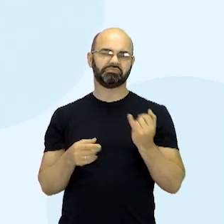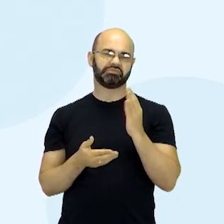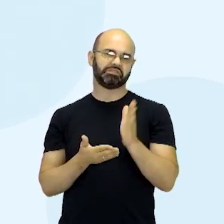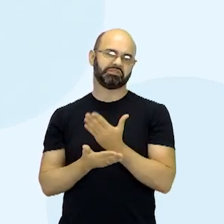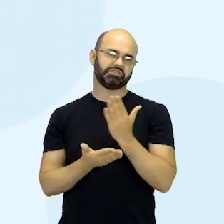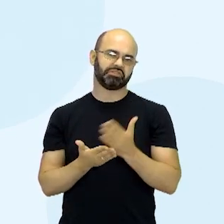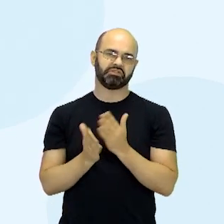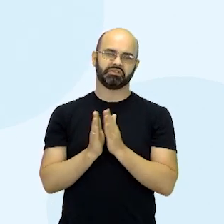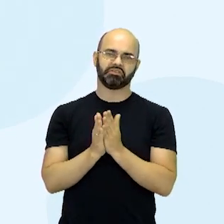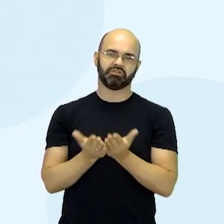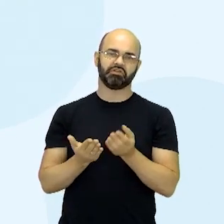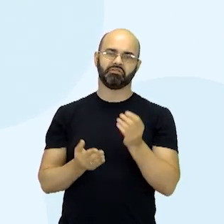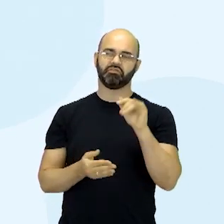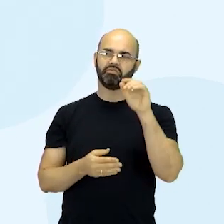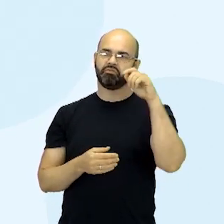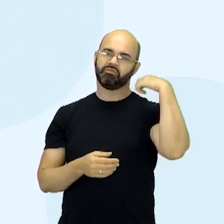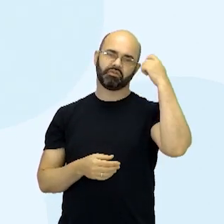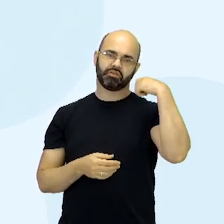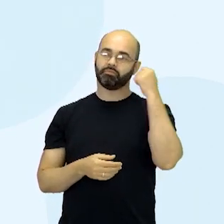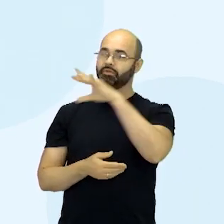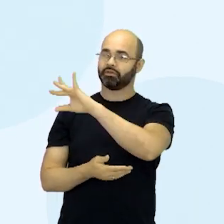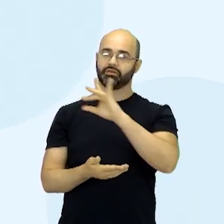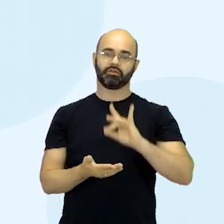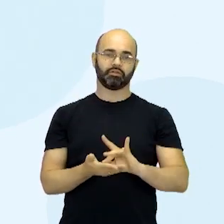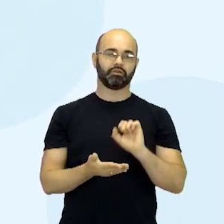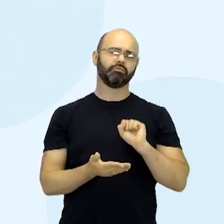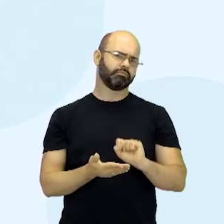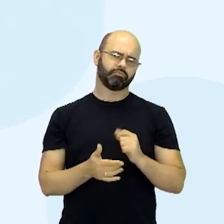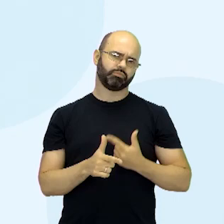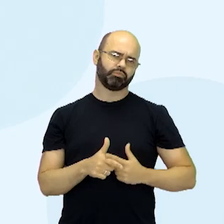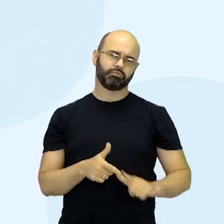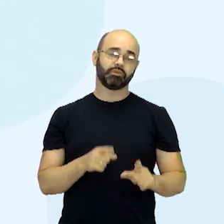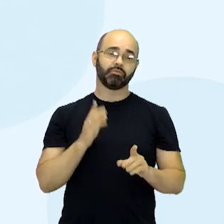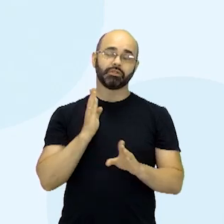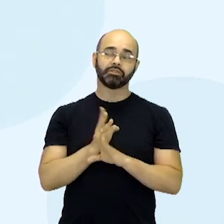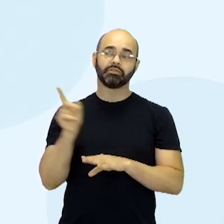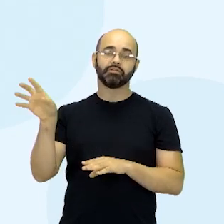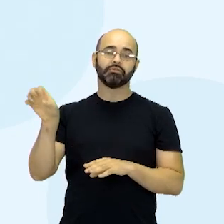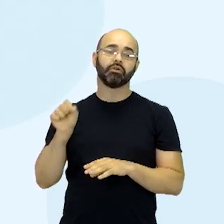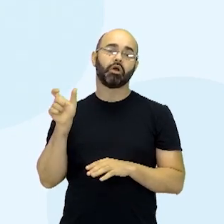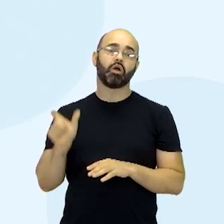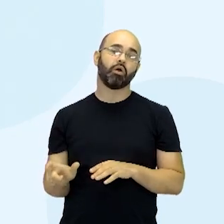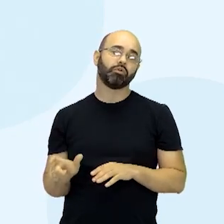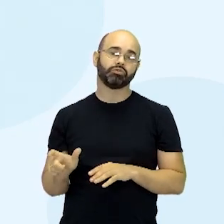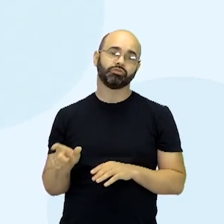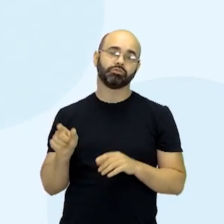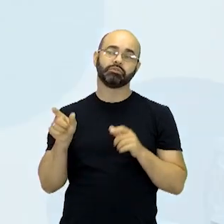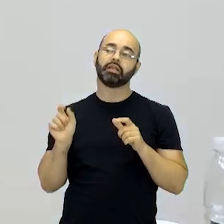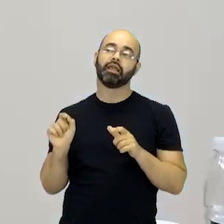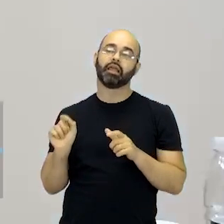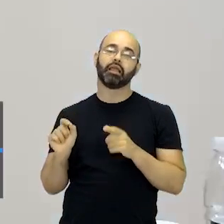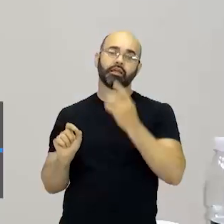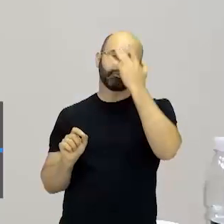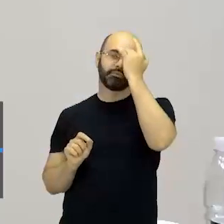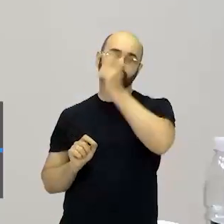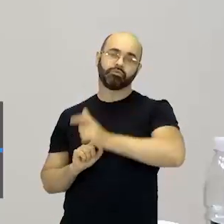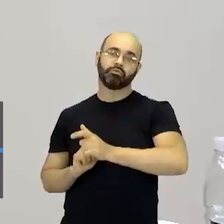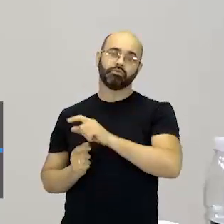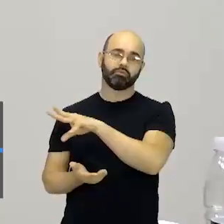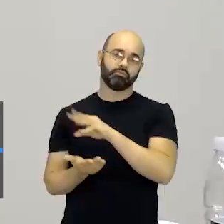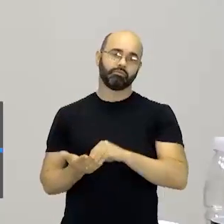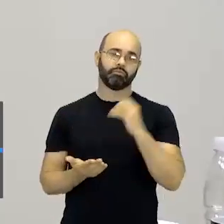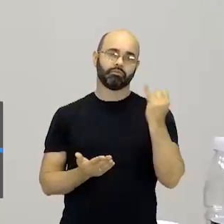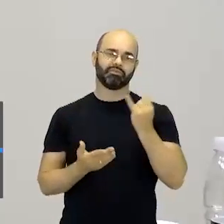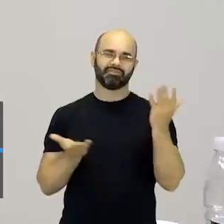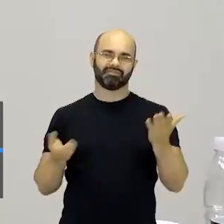um filme, então cite e coloque ali, se você conseguir lembrar de preferência, né, os pesquisadores, porque isso é importante, principalmente